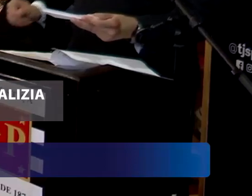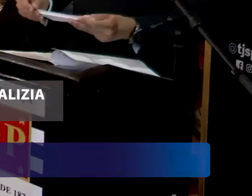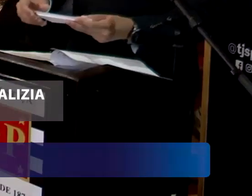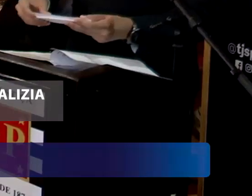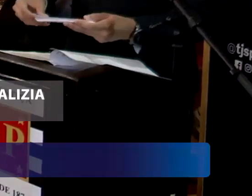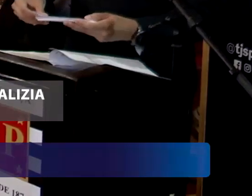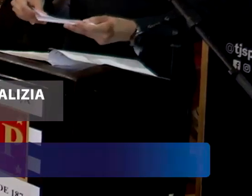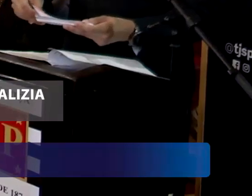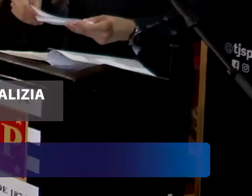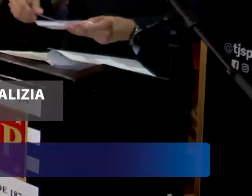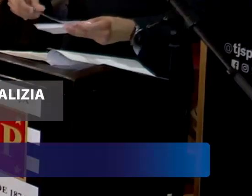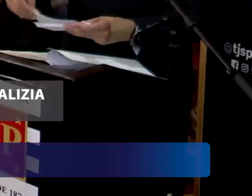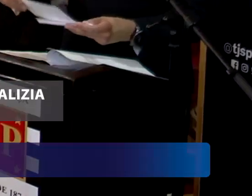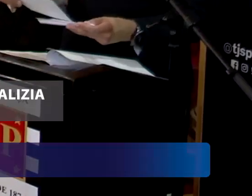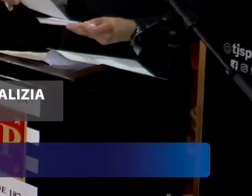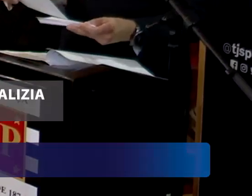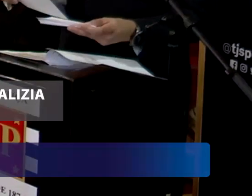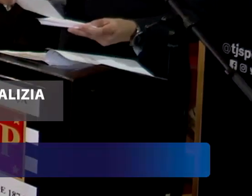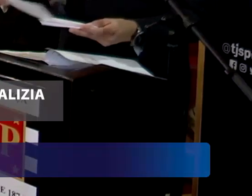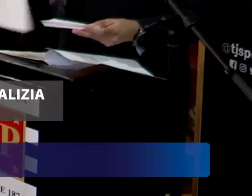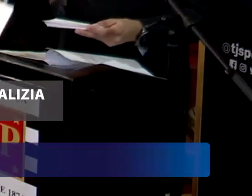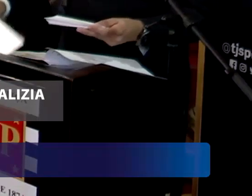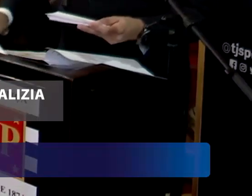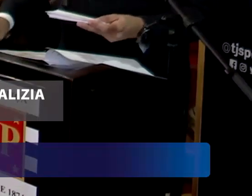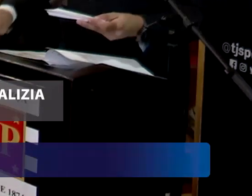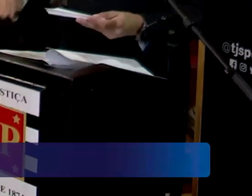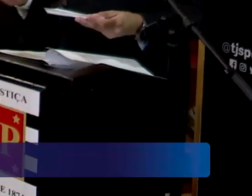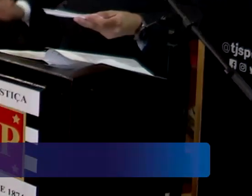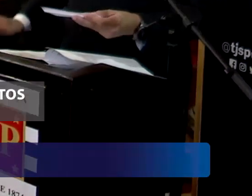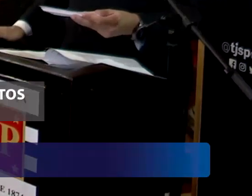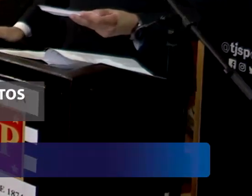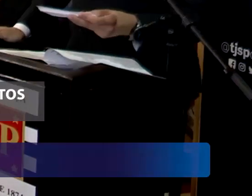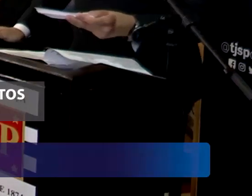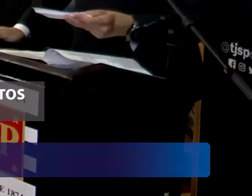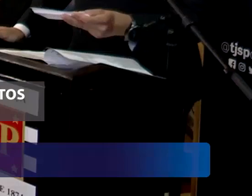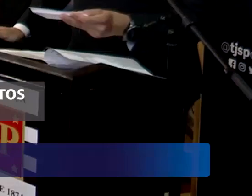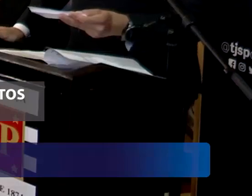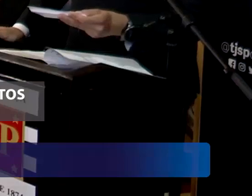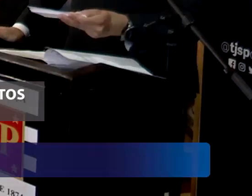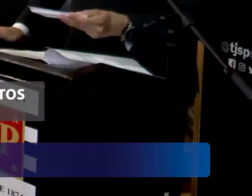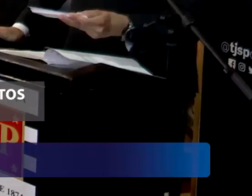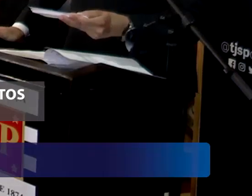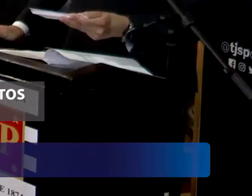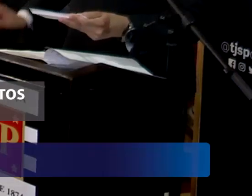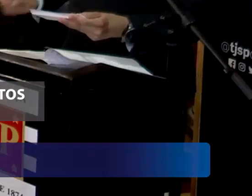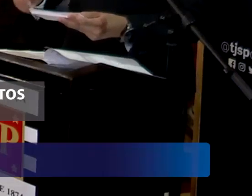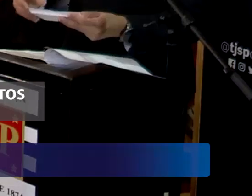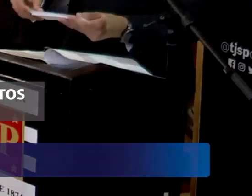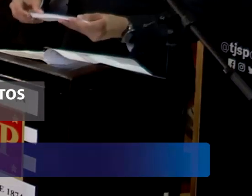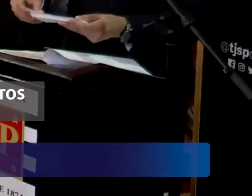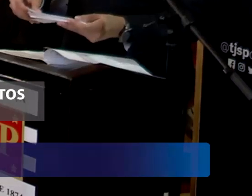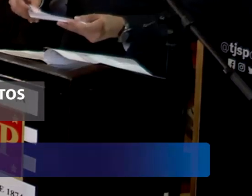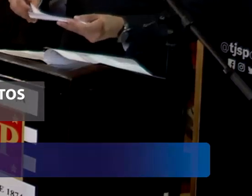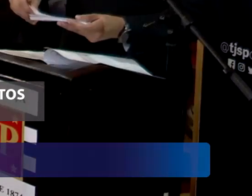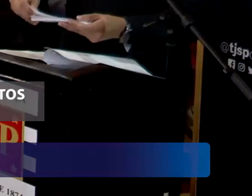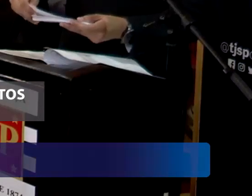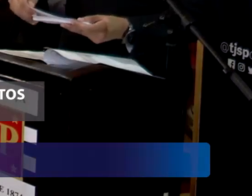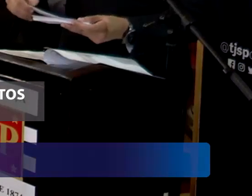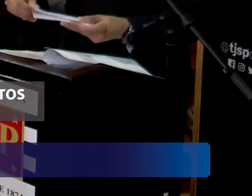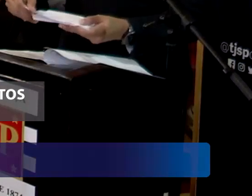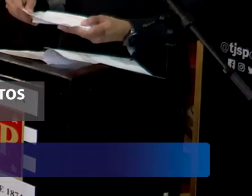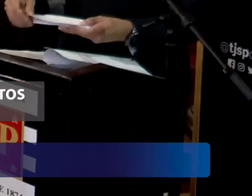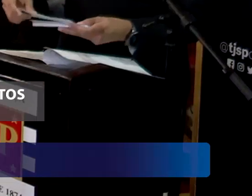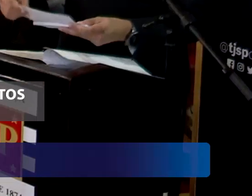Sérgio Brant de Carvalho galizia presidente do Tribunal Regional Eleitoral de São Paulo desembargadora Federal Marisa Ferreira dos Santos presidente